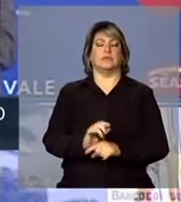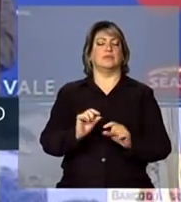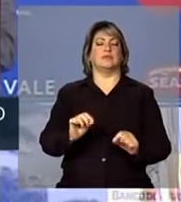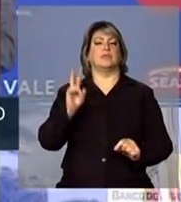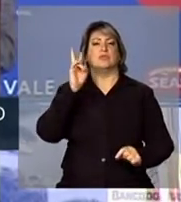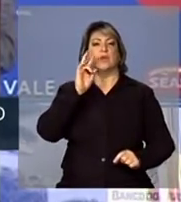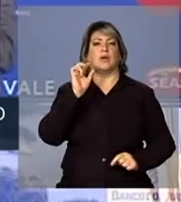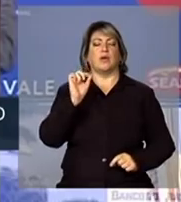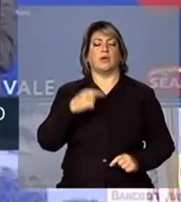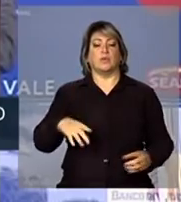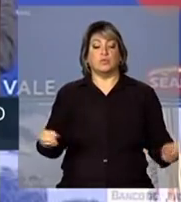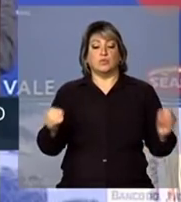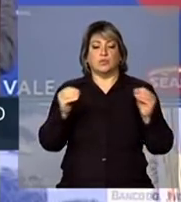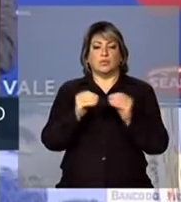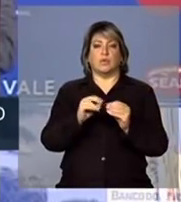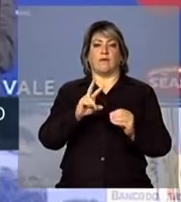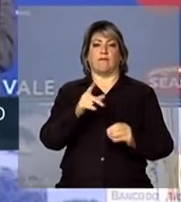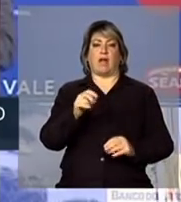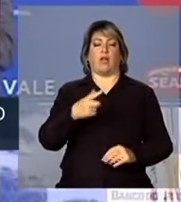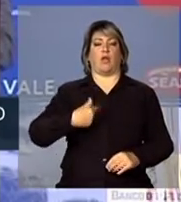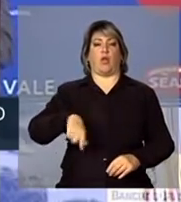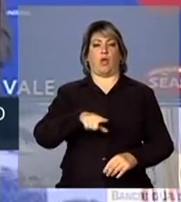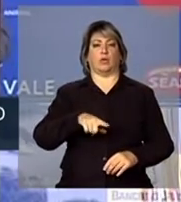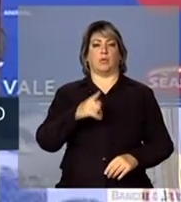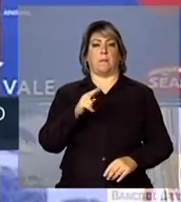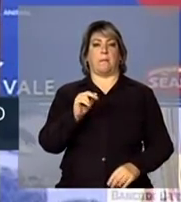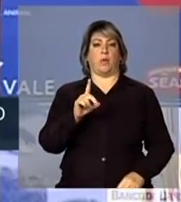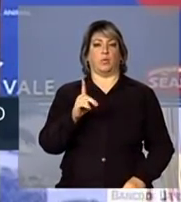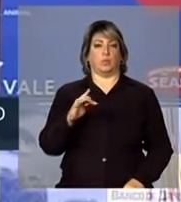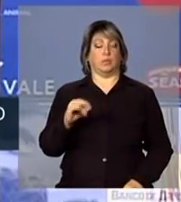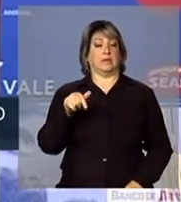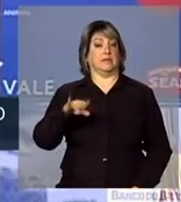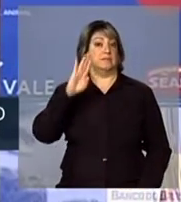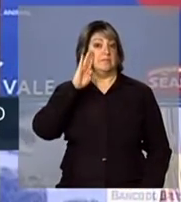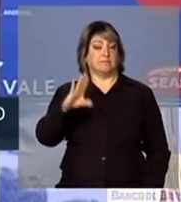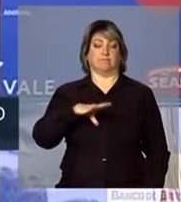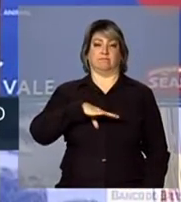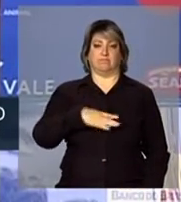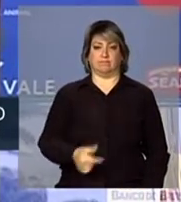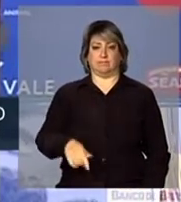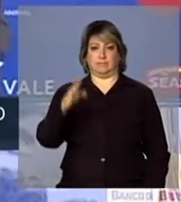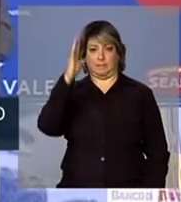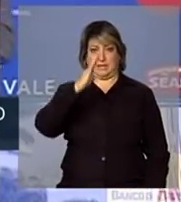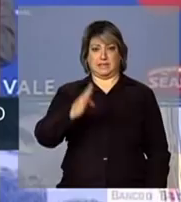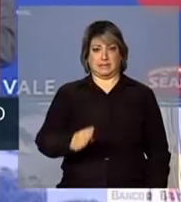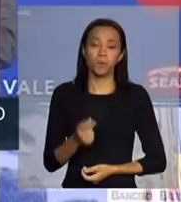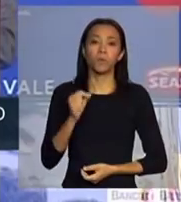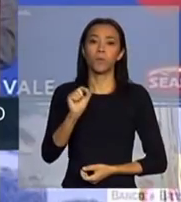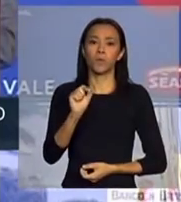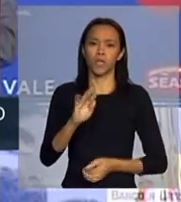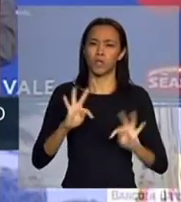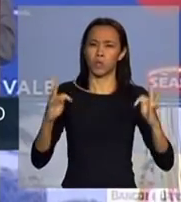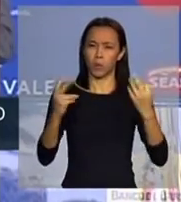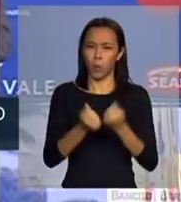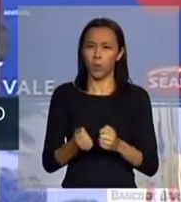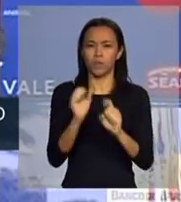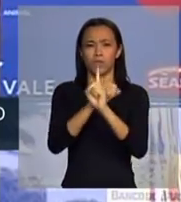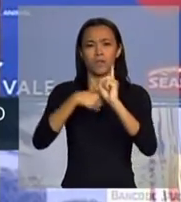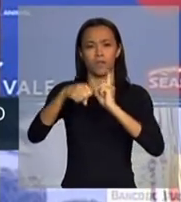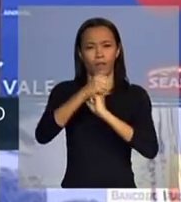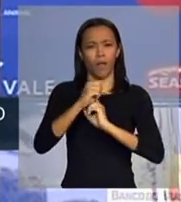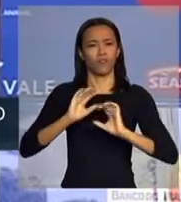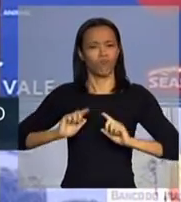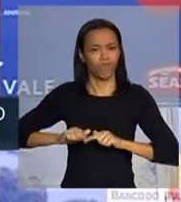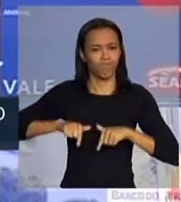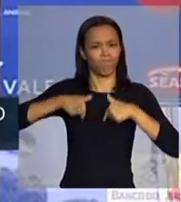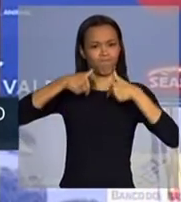singela, em agregar valor ao nosso produto. E esse é o desafio fundamental do Brasil, no qual toda a sociedade tem se empenhado